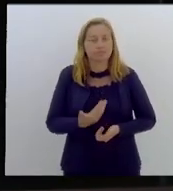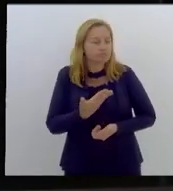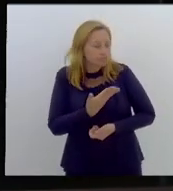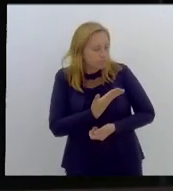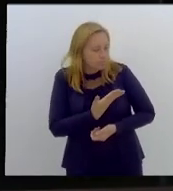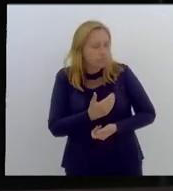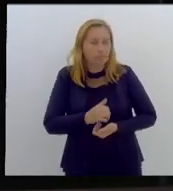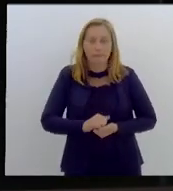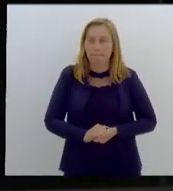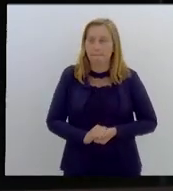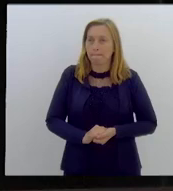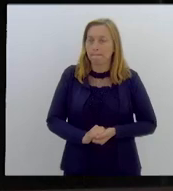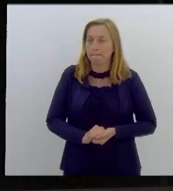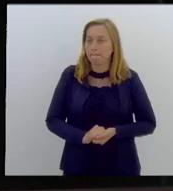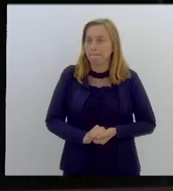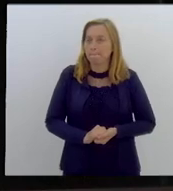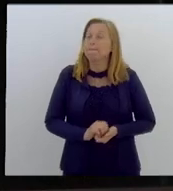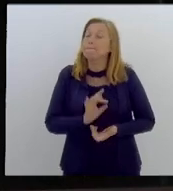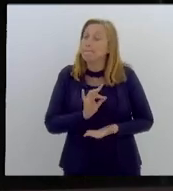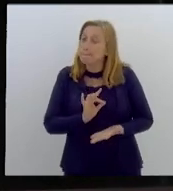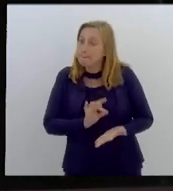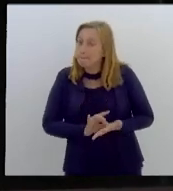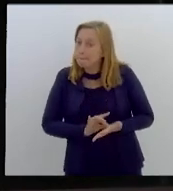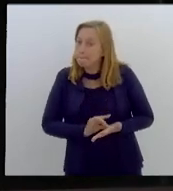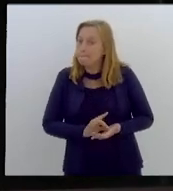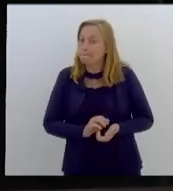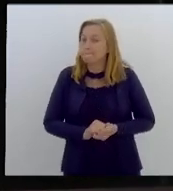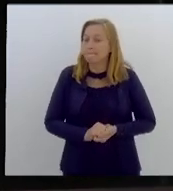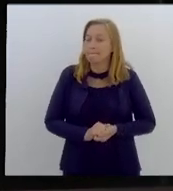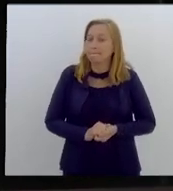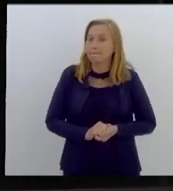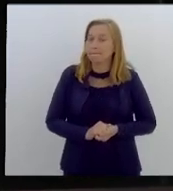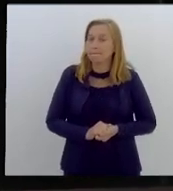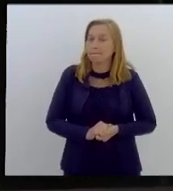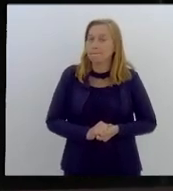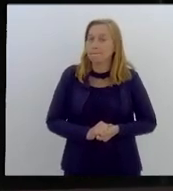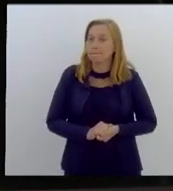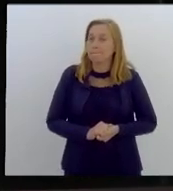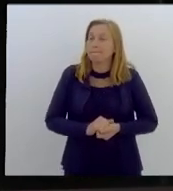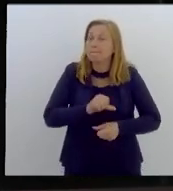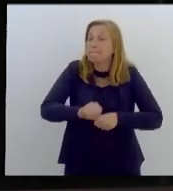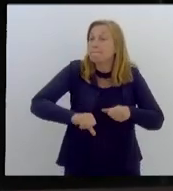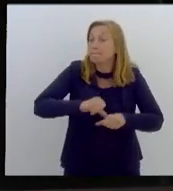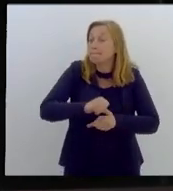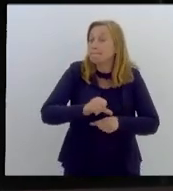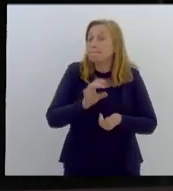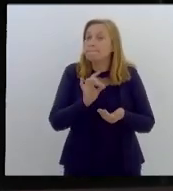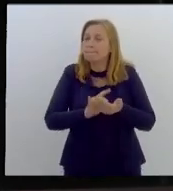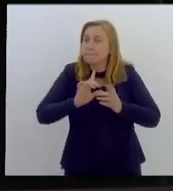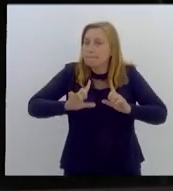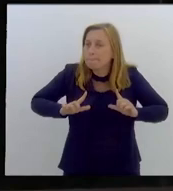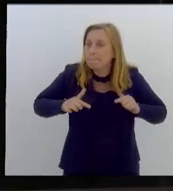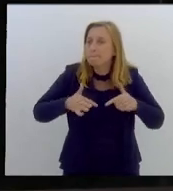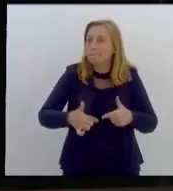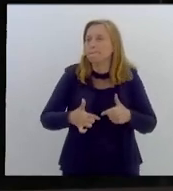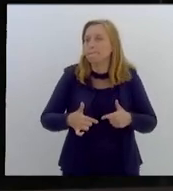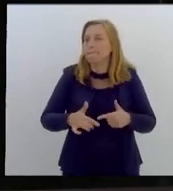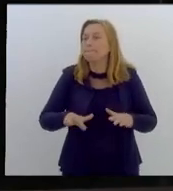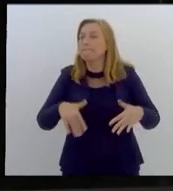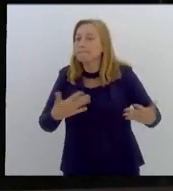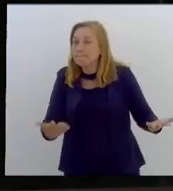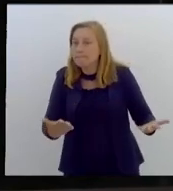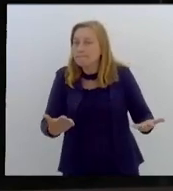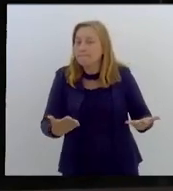pares, para que realmente haja uma mudança de atitude quando a gente